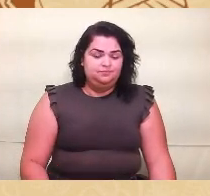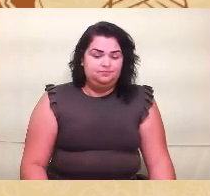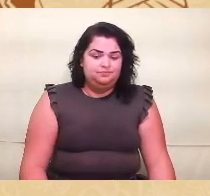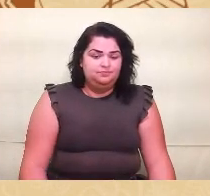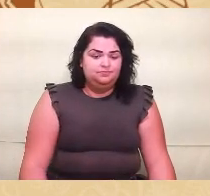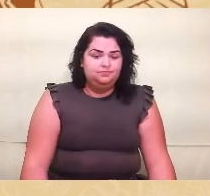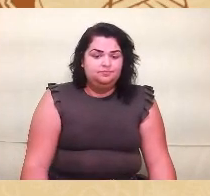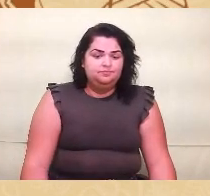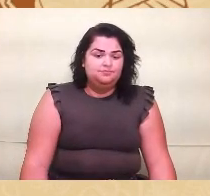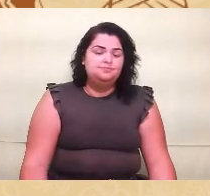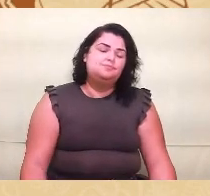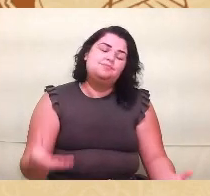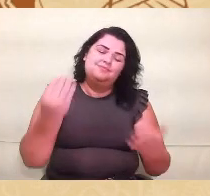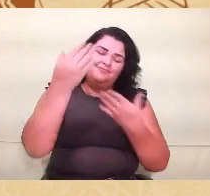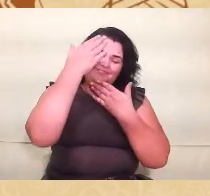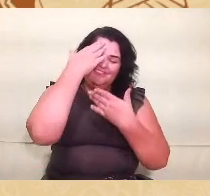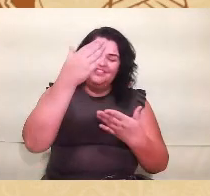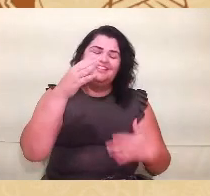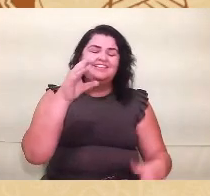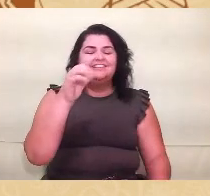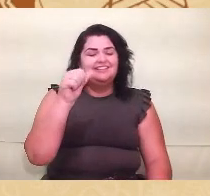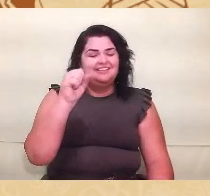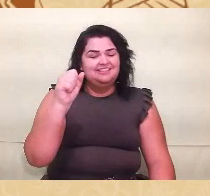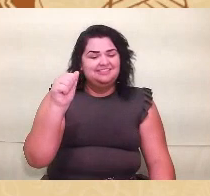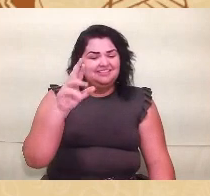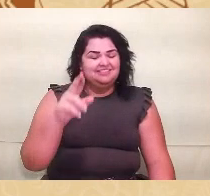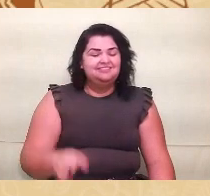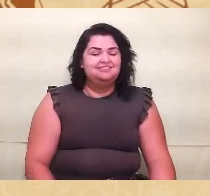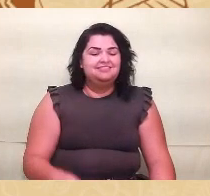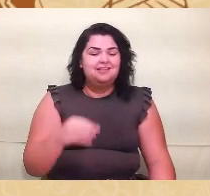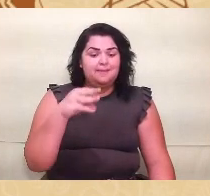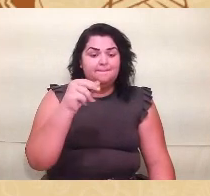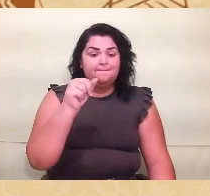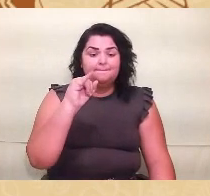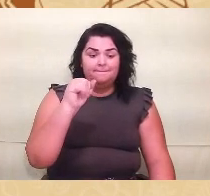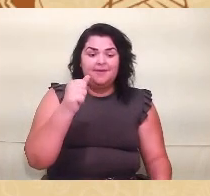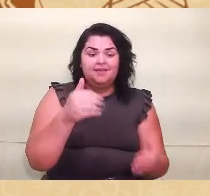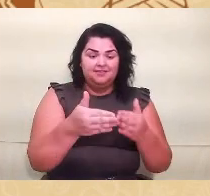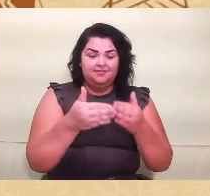Muito obrigada, Cazé. Maia, por favor.